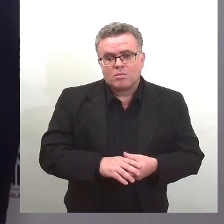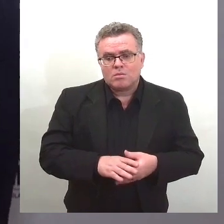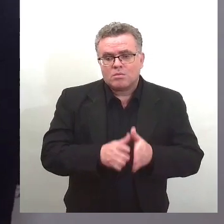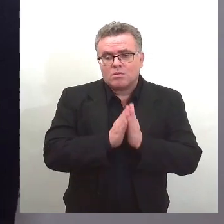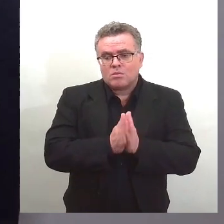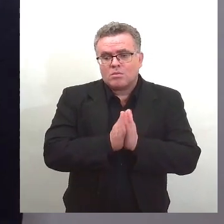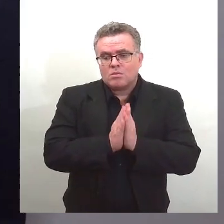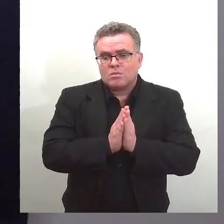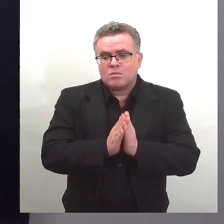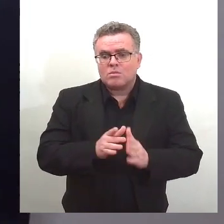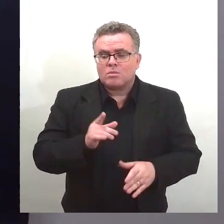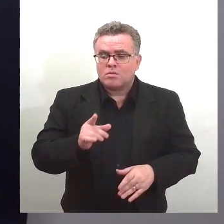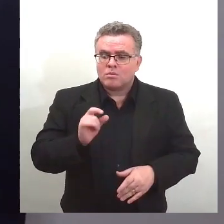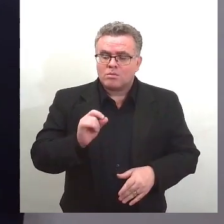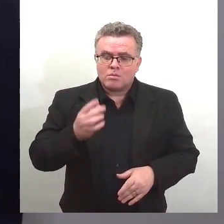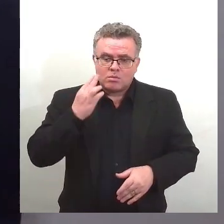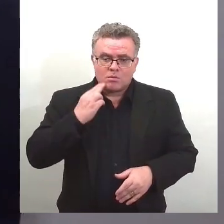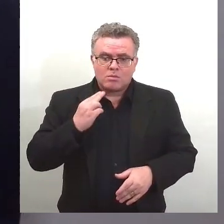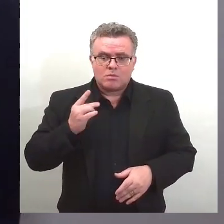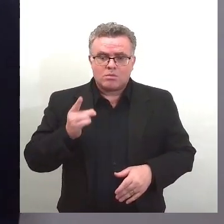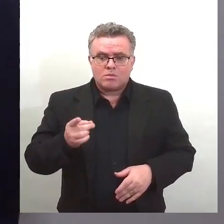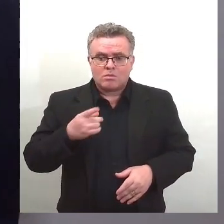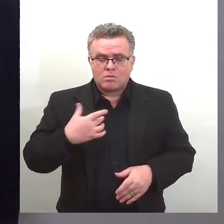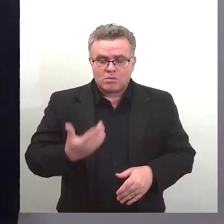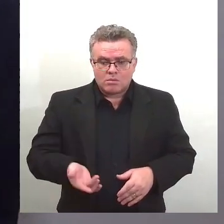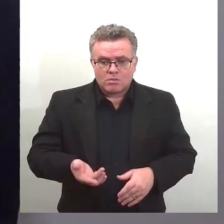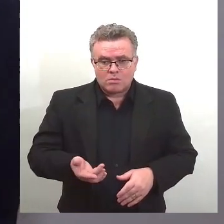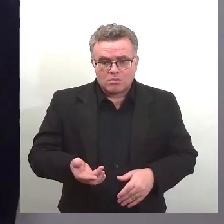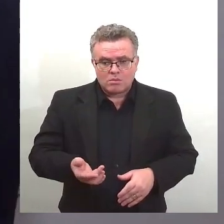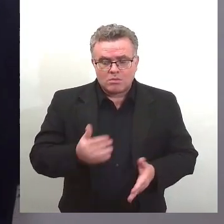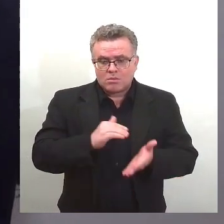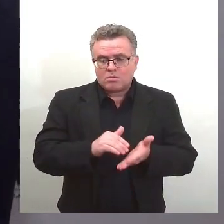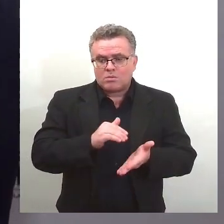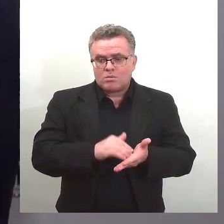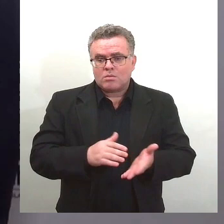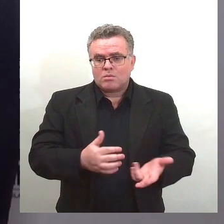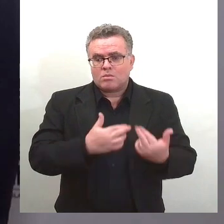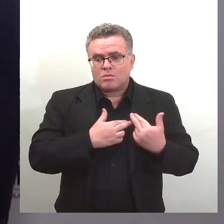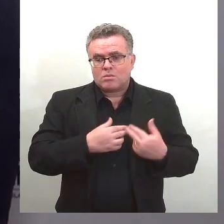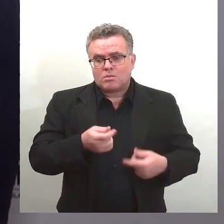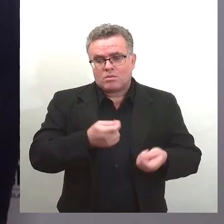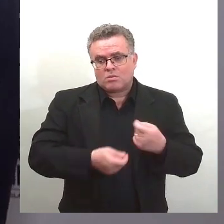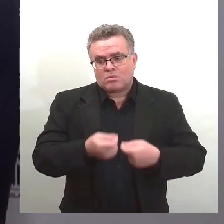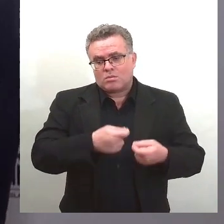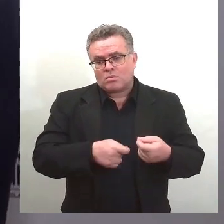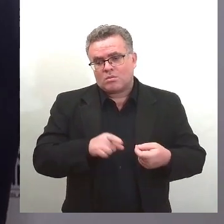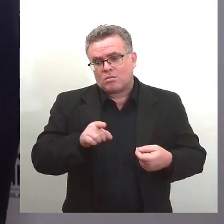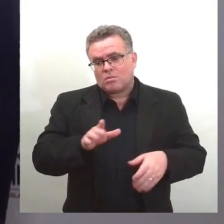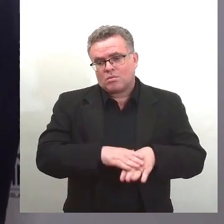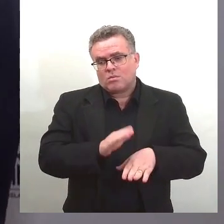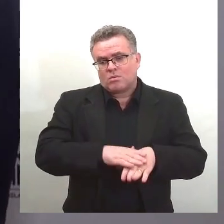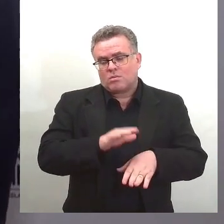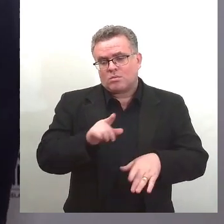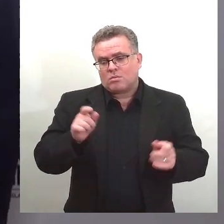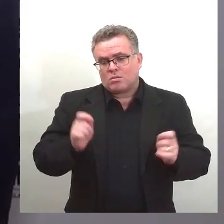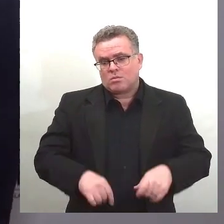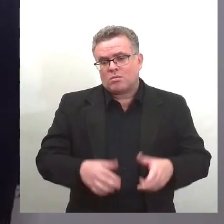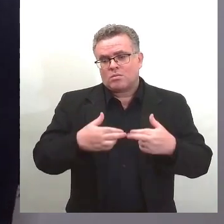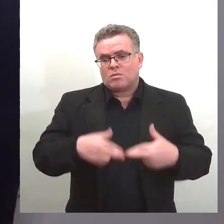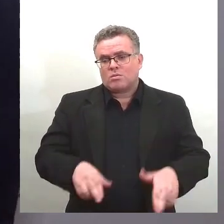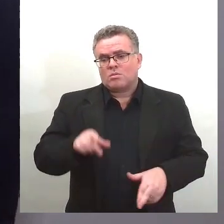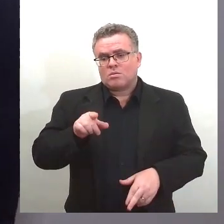Sobral, porque a administração pode rever os seus próprios atos, e nesse caso, em tela, né, que